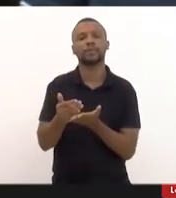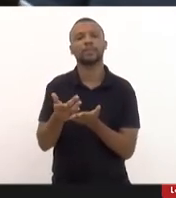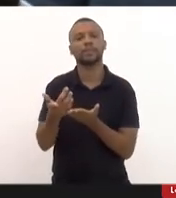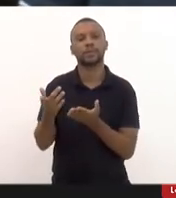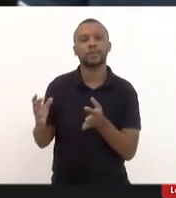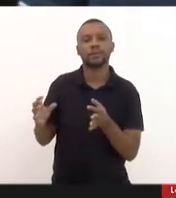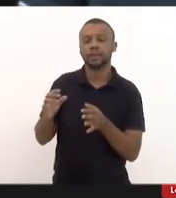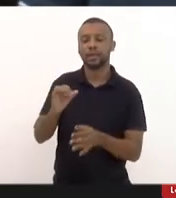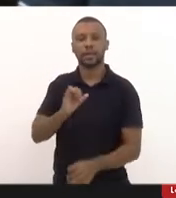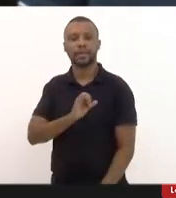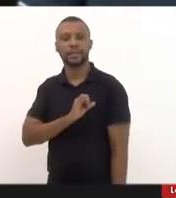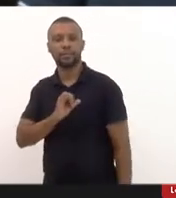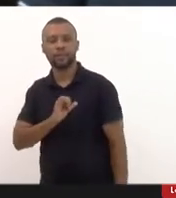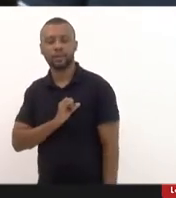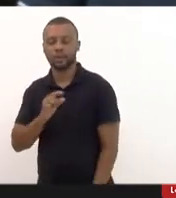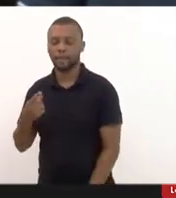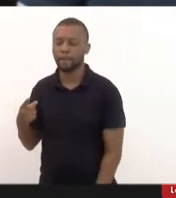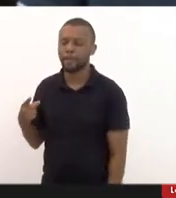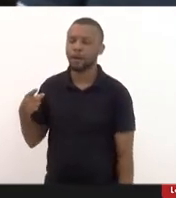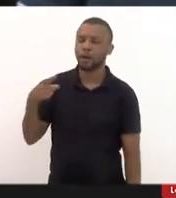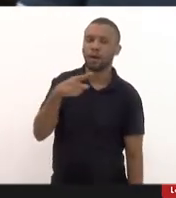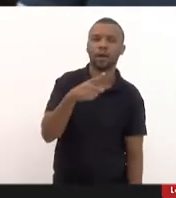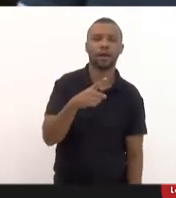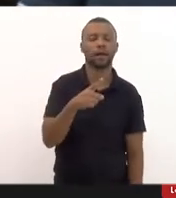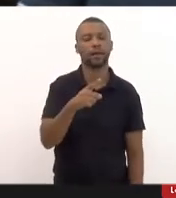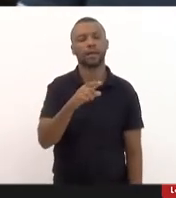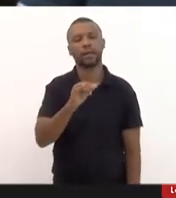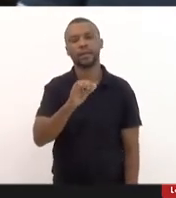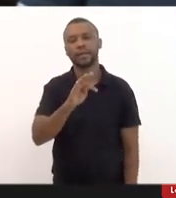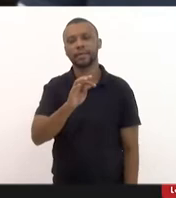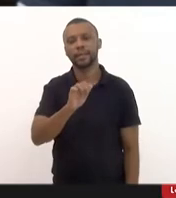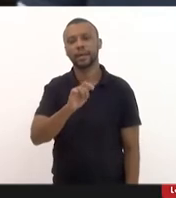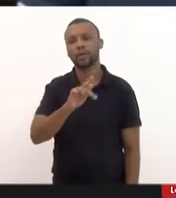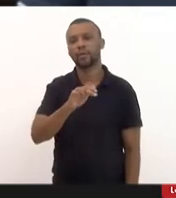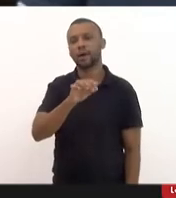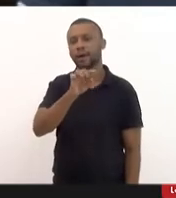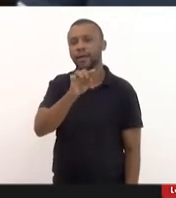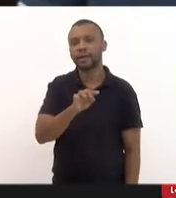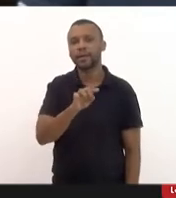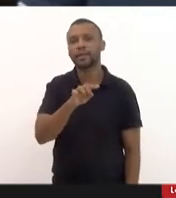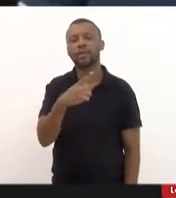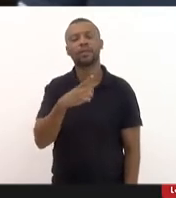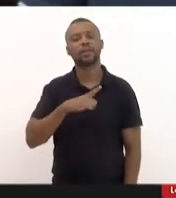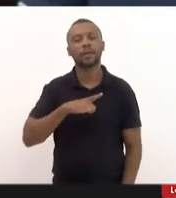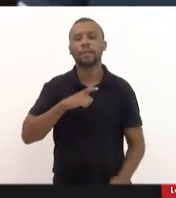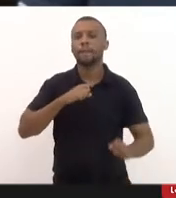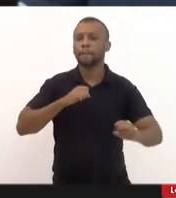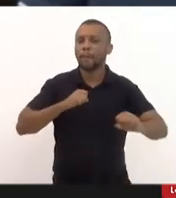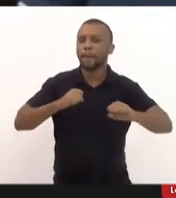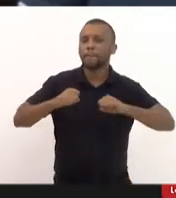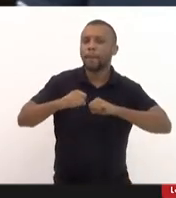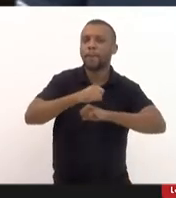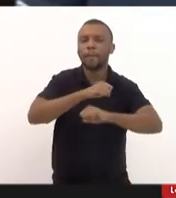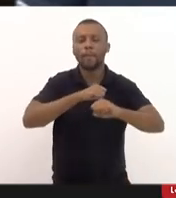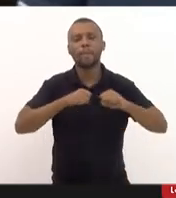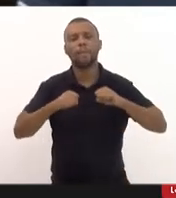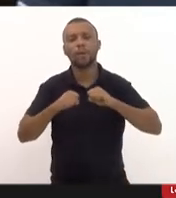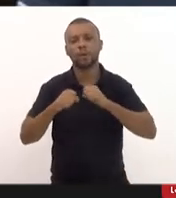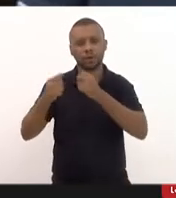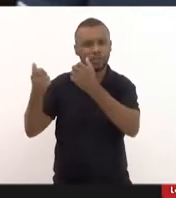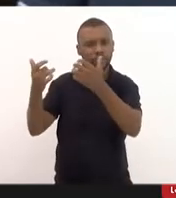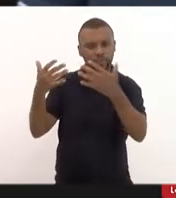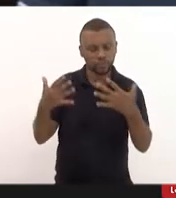até Itaguaí, e nós temos uma grande facilidade em função do gás Lubes, que o senhor ainda comenta